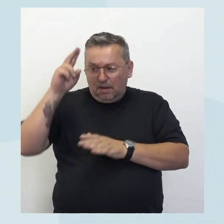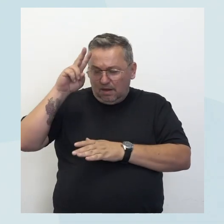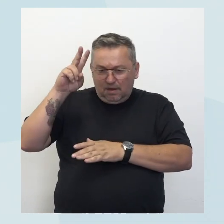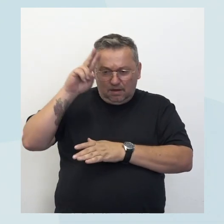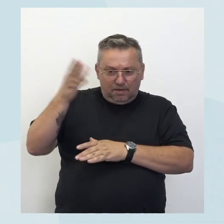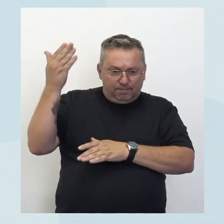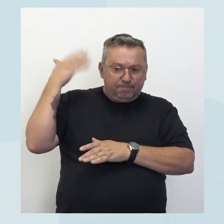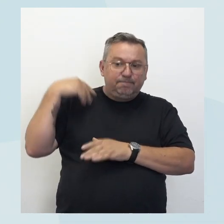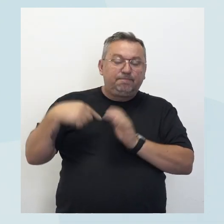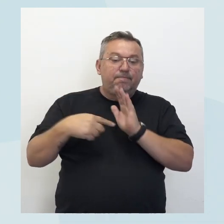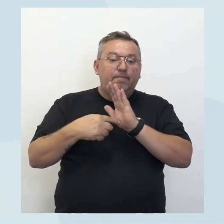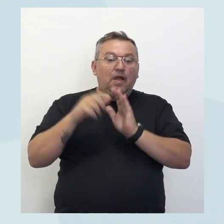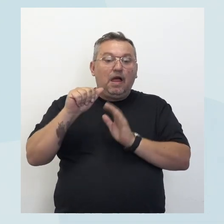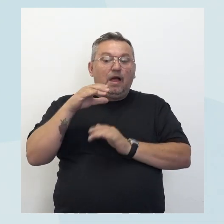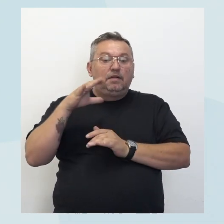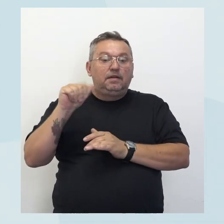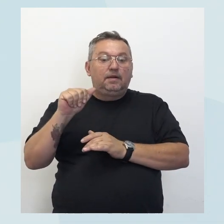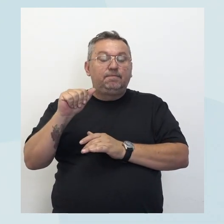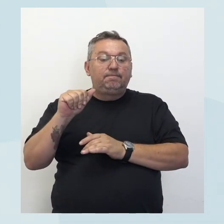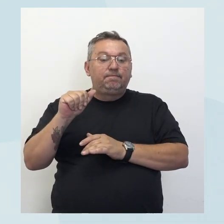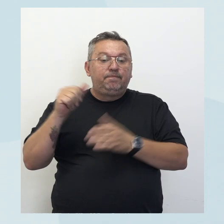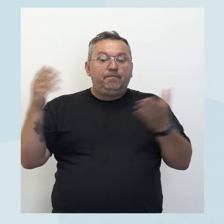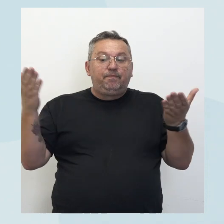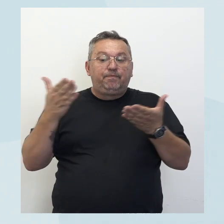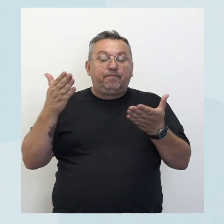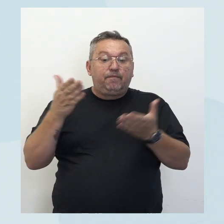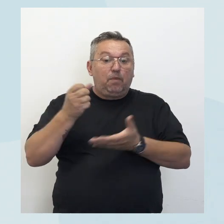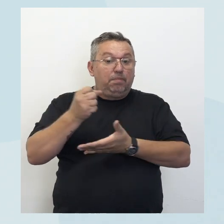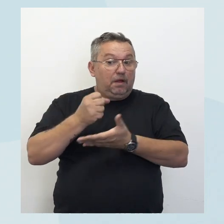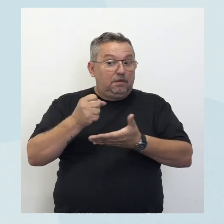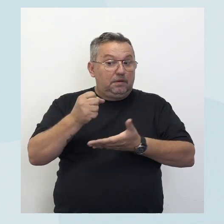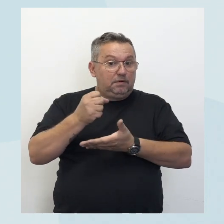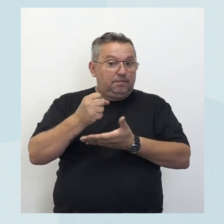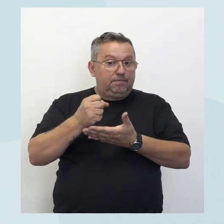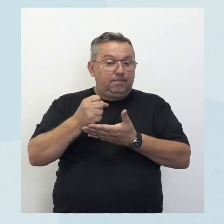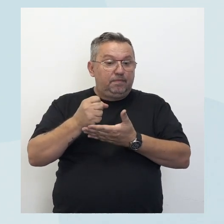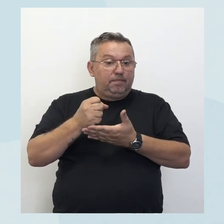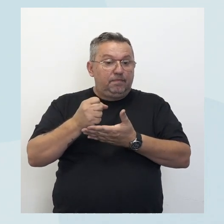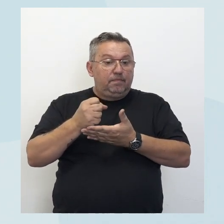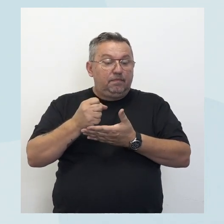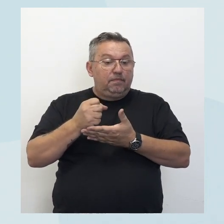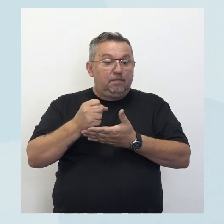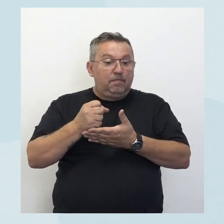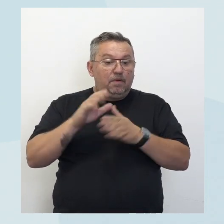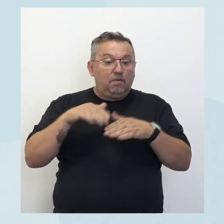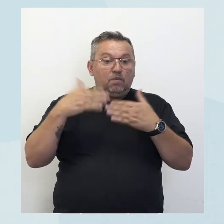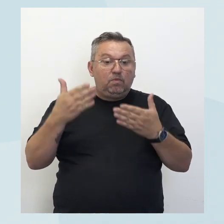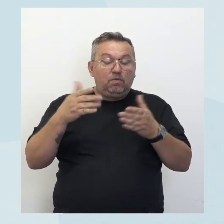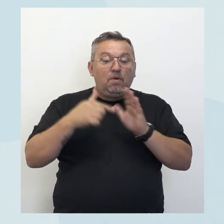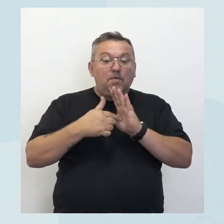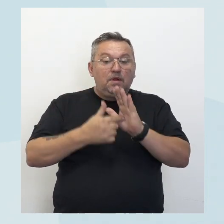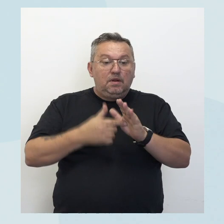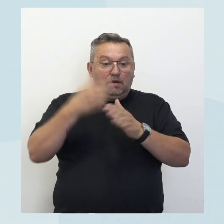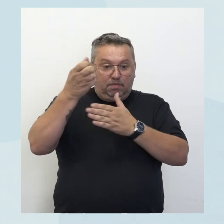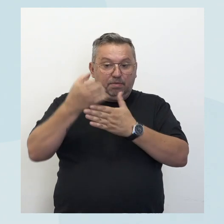anterior foi uma solução ácida? Né? Agora é uma solução básica. Que são apresentadas a seguir e